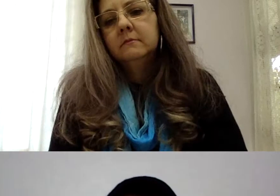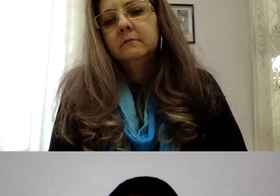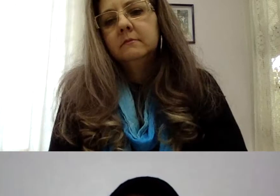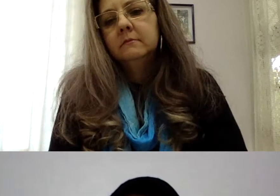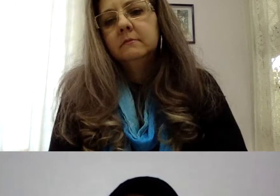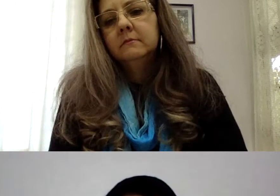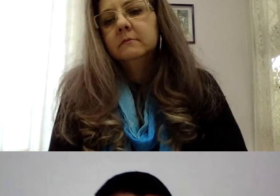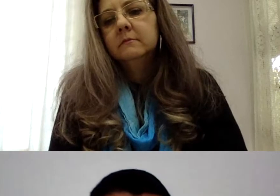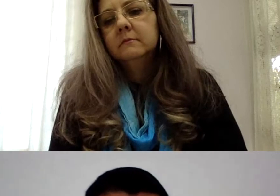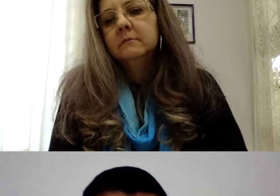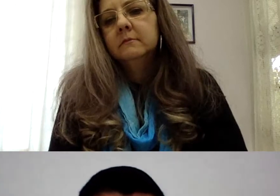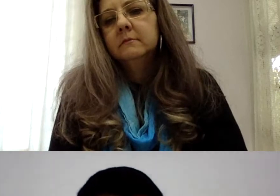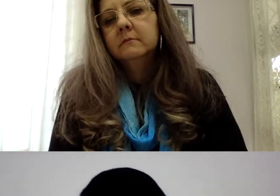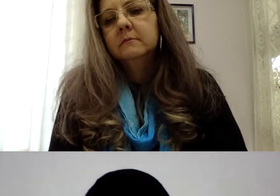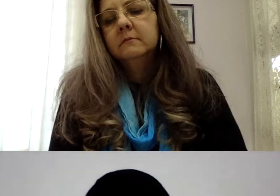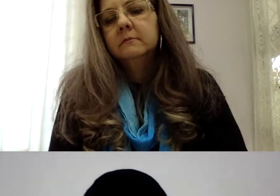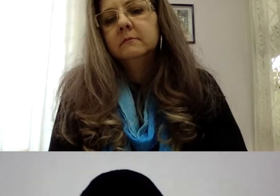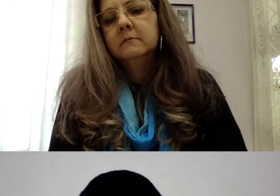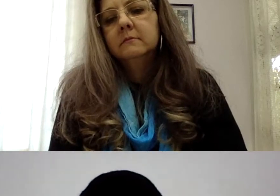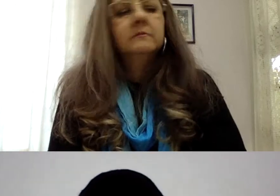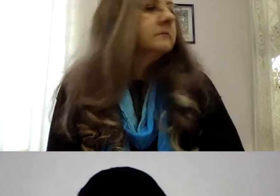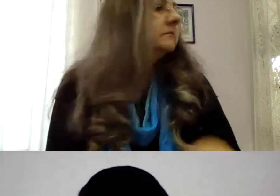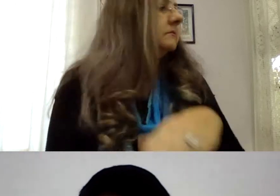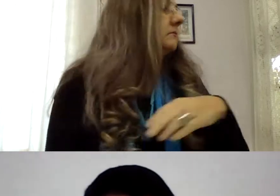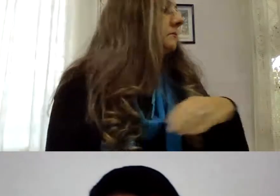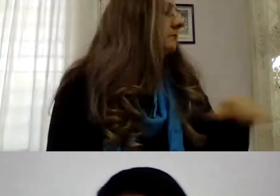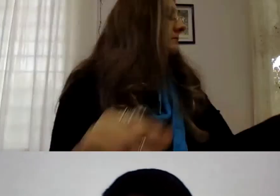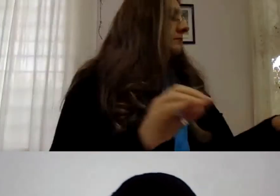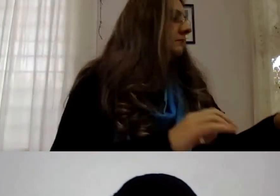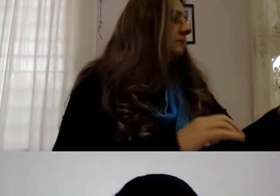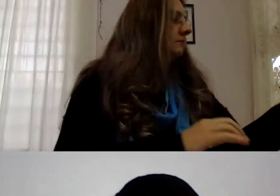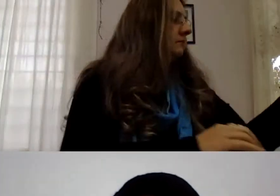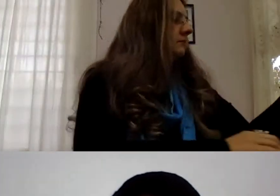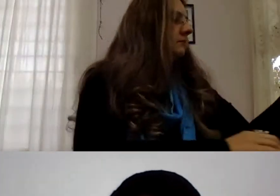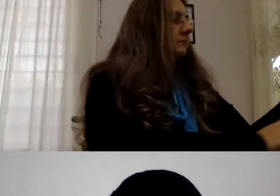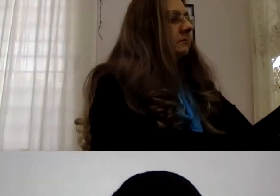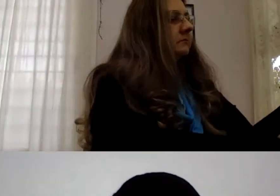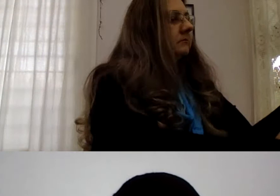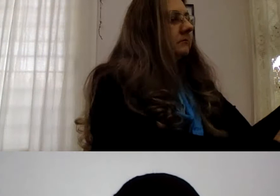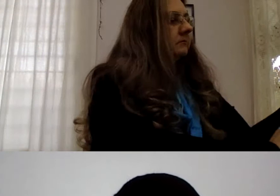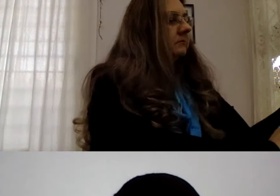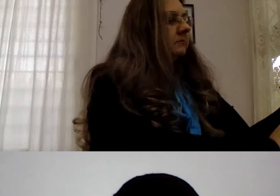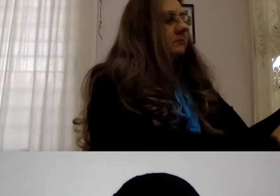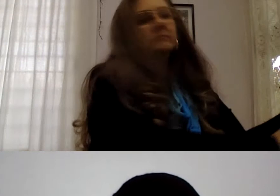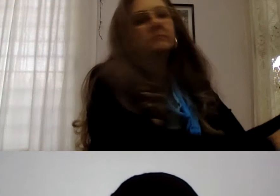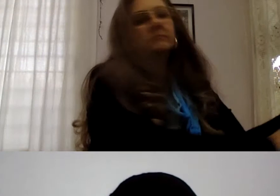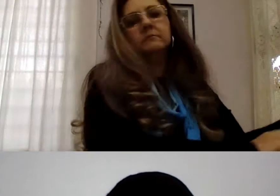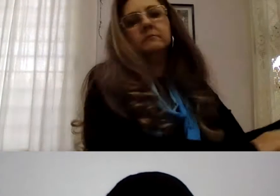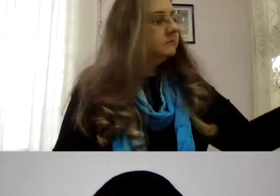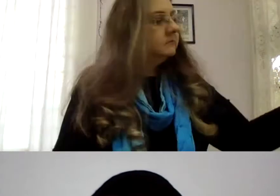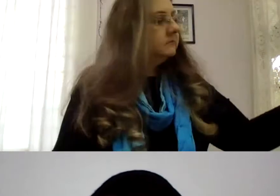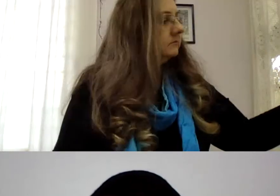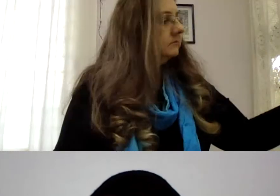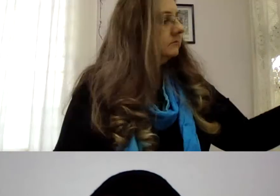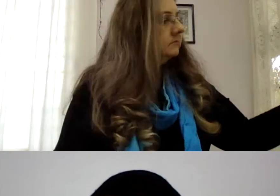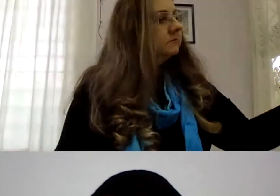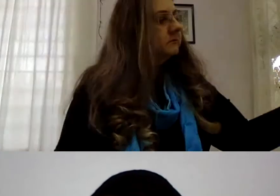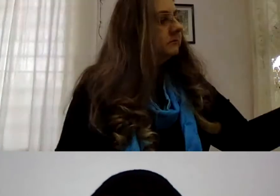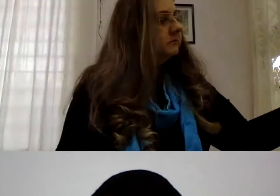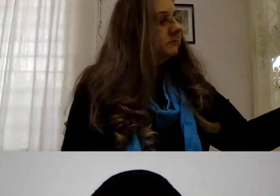inteligências vegetais, isto é, a inteligência das plantas. Na tradição ocidental, nós pensamos que as plantas eram seres vivos, mas não